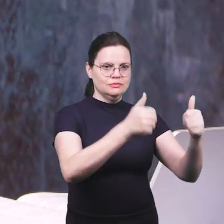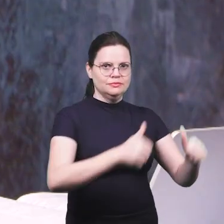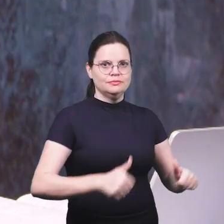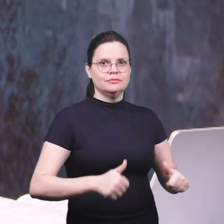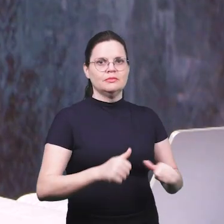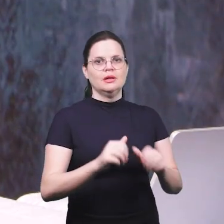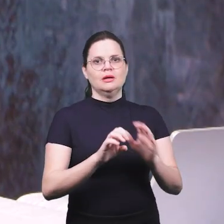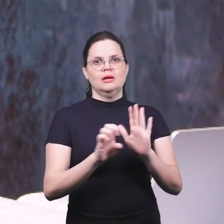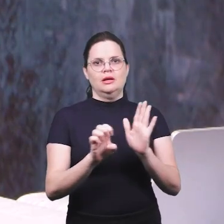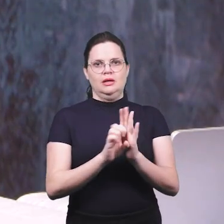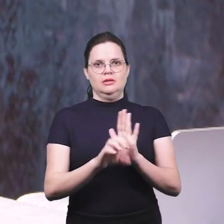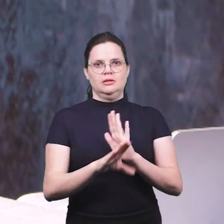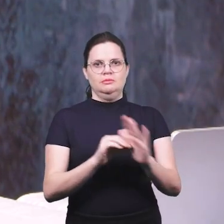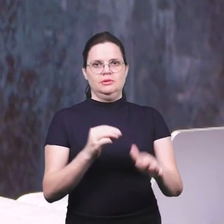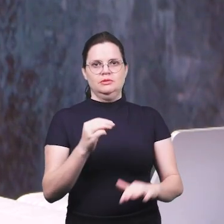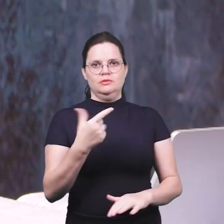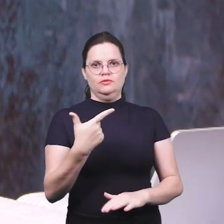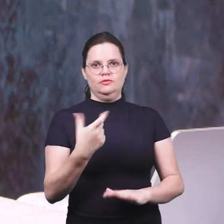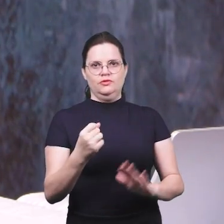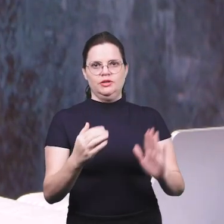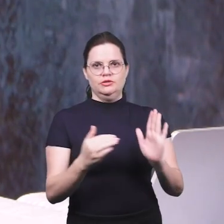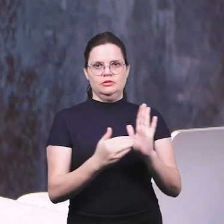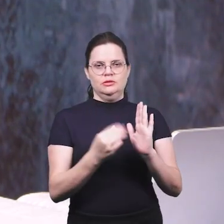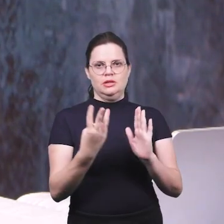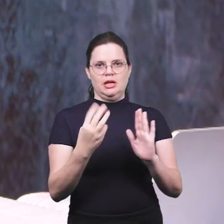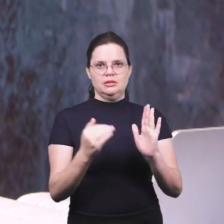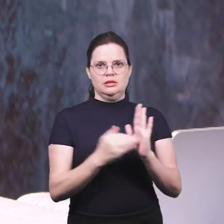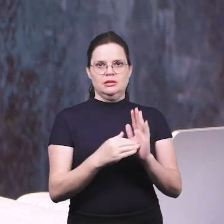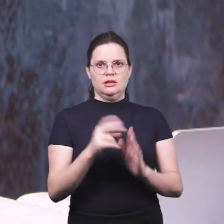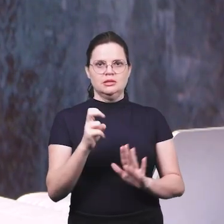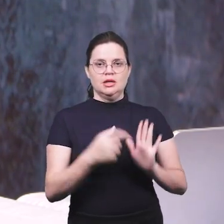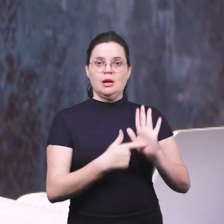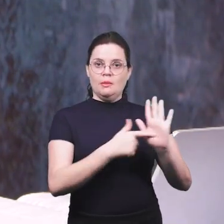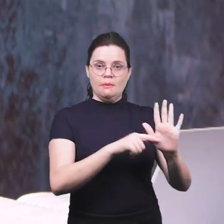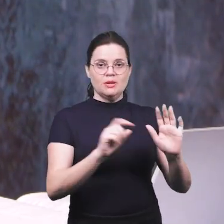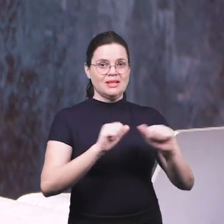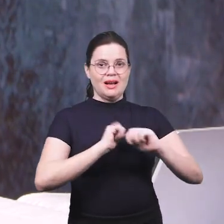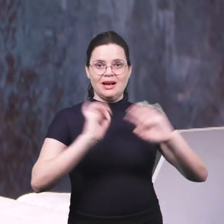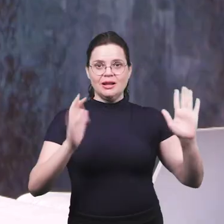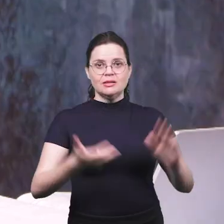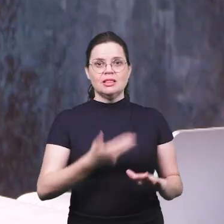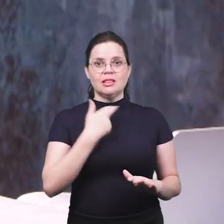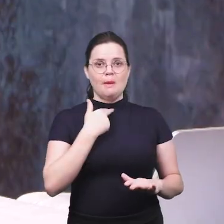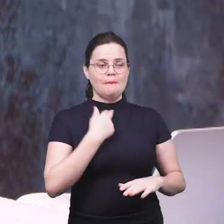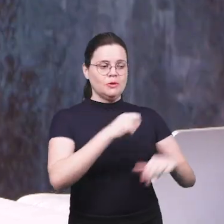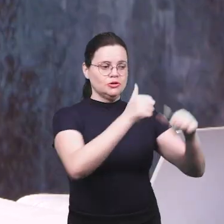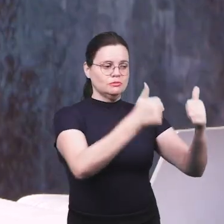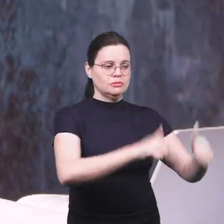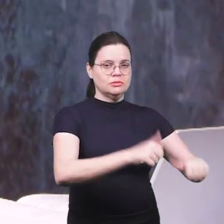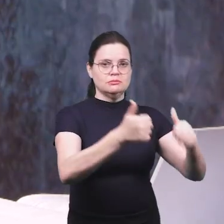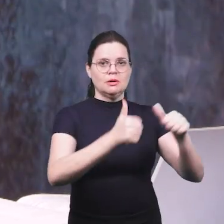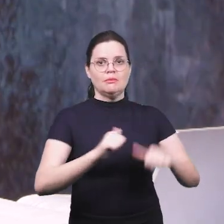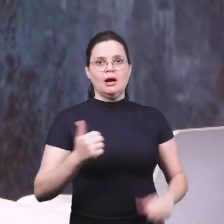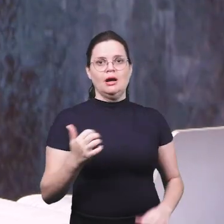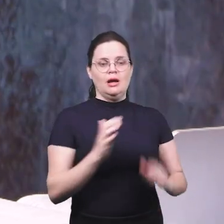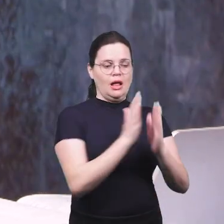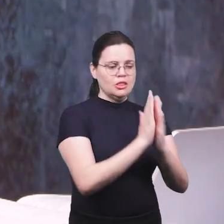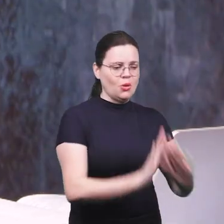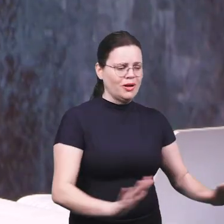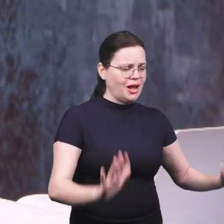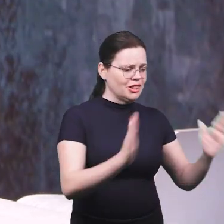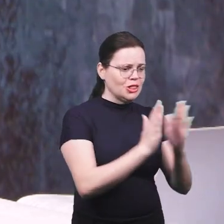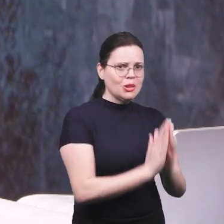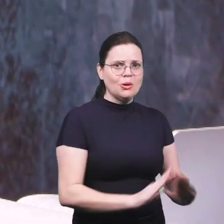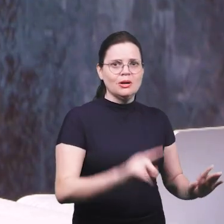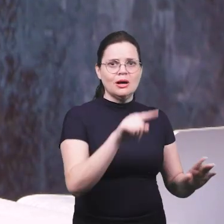20, 3 a 5, fala claramente sobre a questão da idolatria, adoração a imagens, e aqui vários textos da Bíblia, são